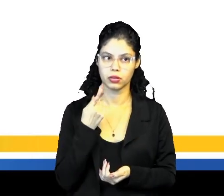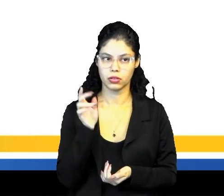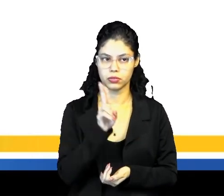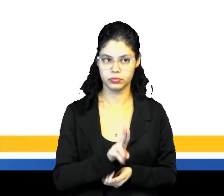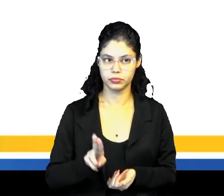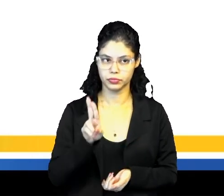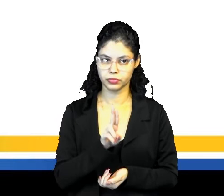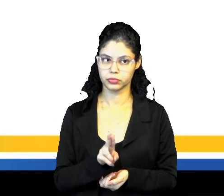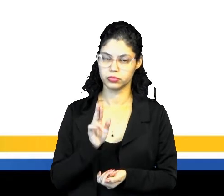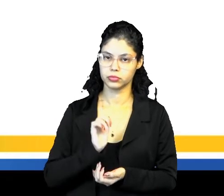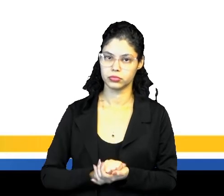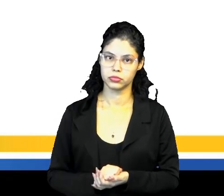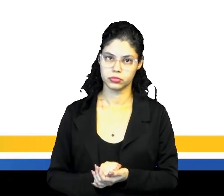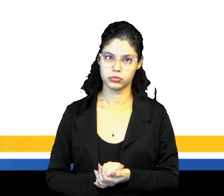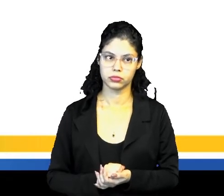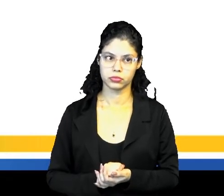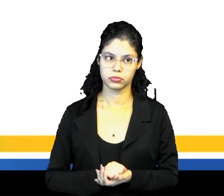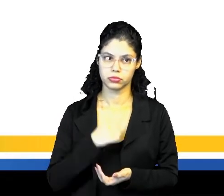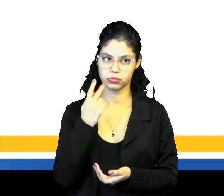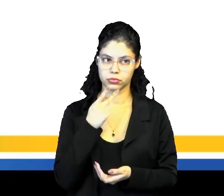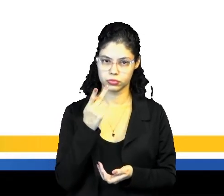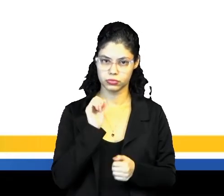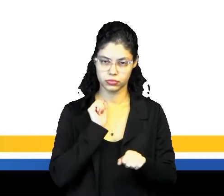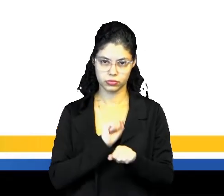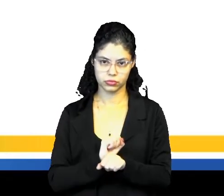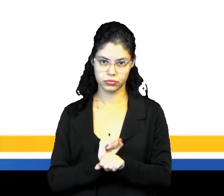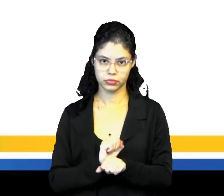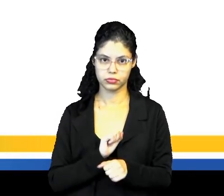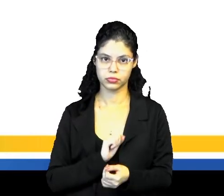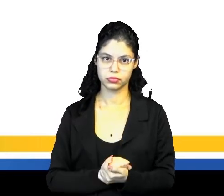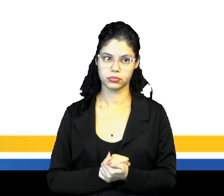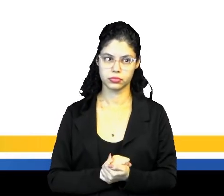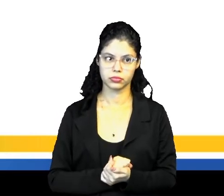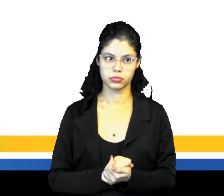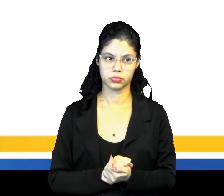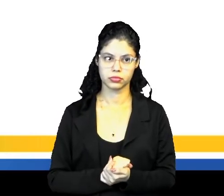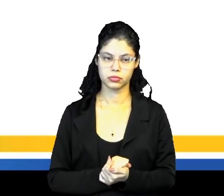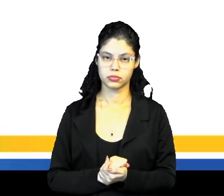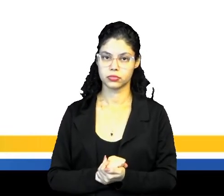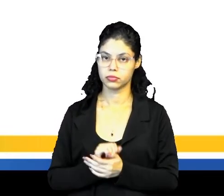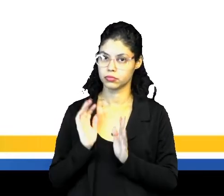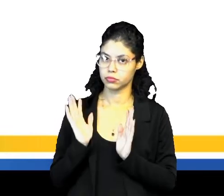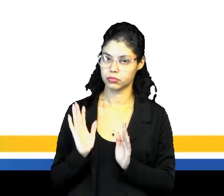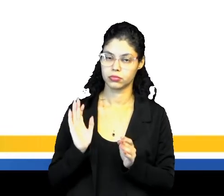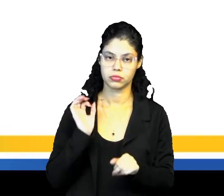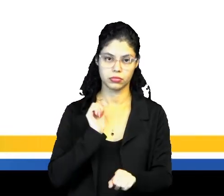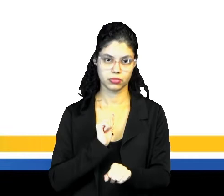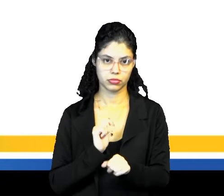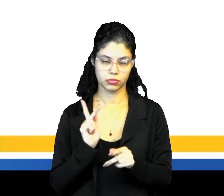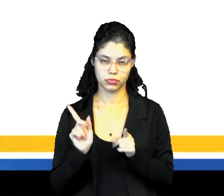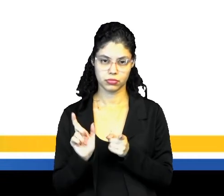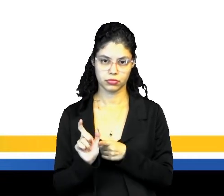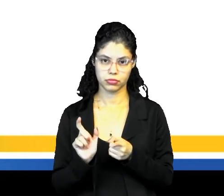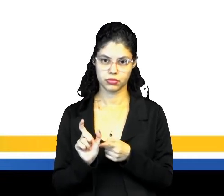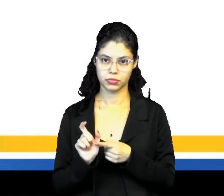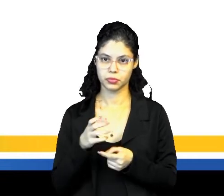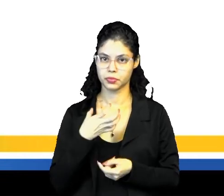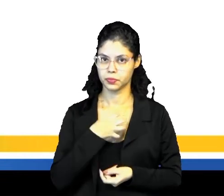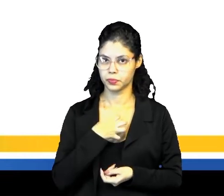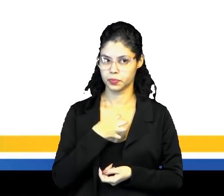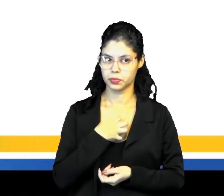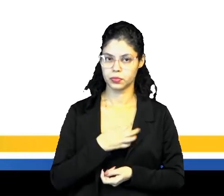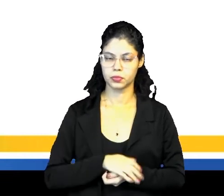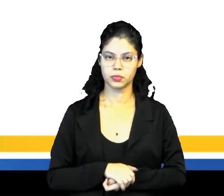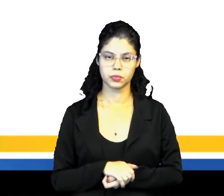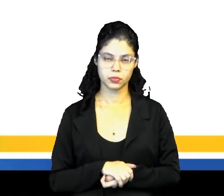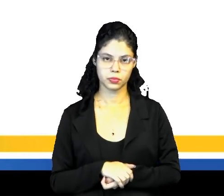give up para, né, falar sobre parar, né, sobre desistir, enfim, palavras que têm esse